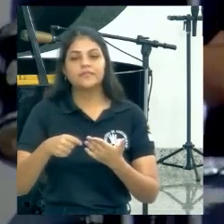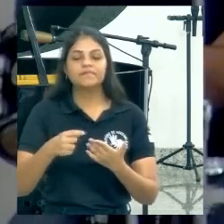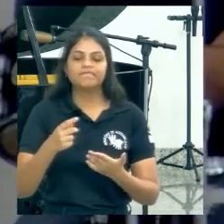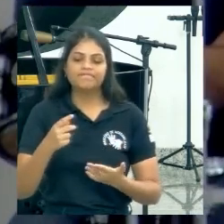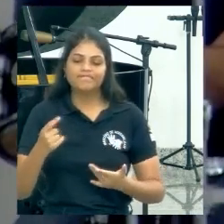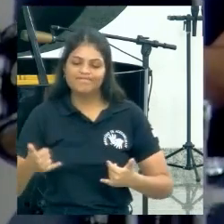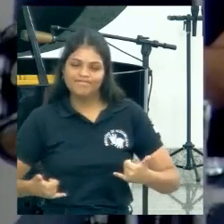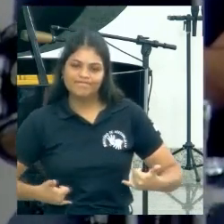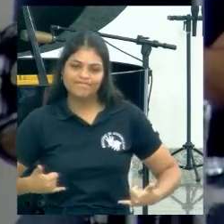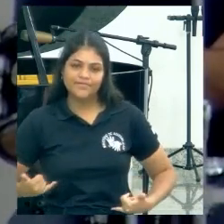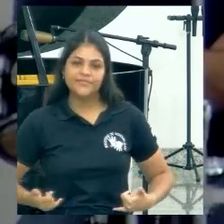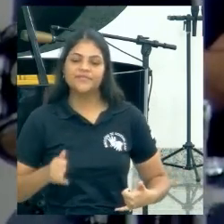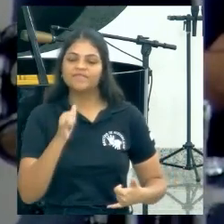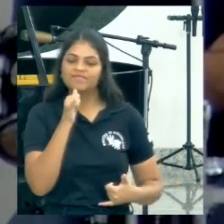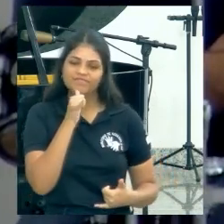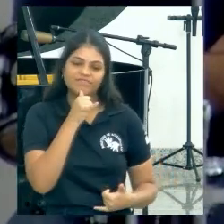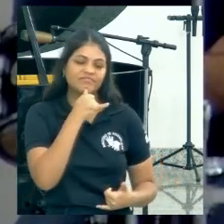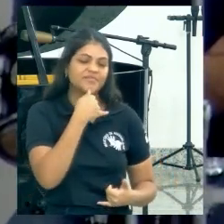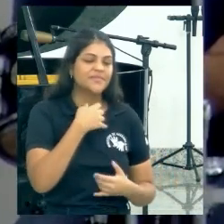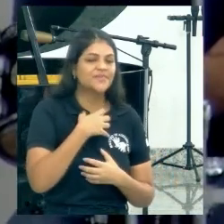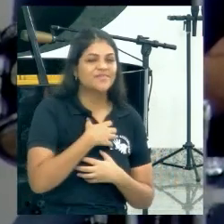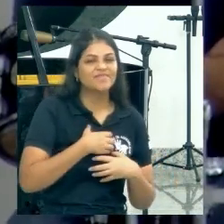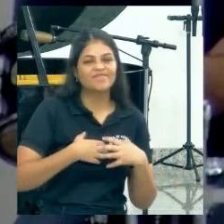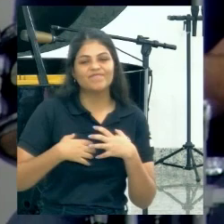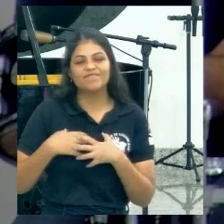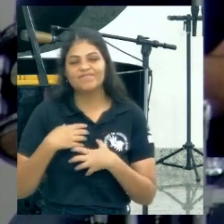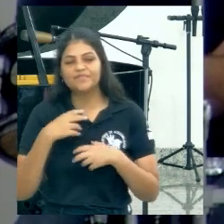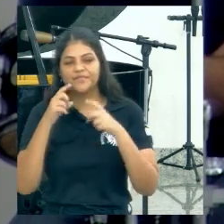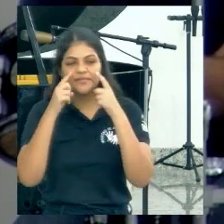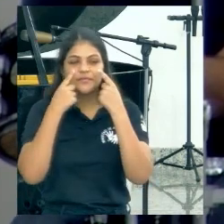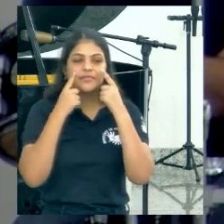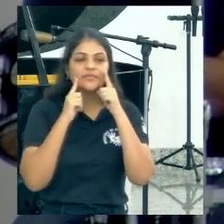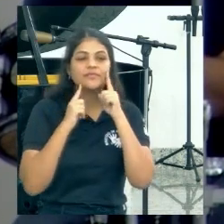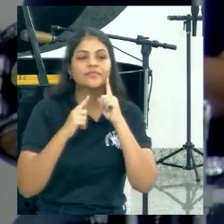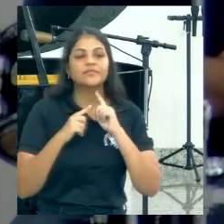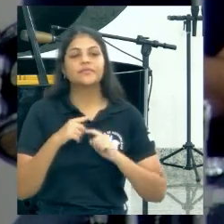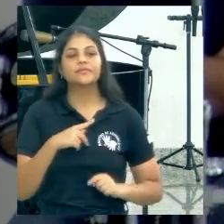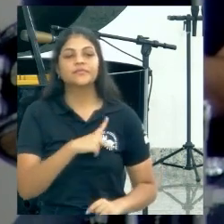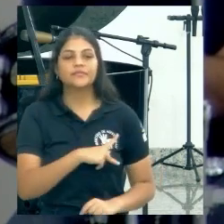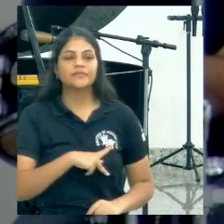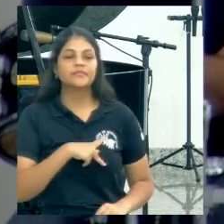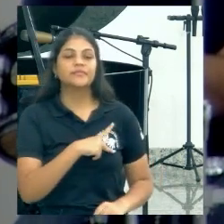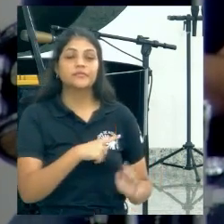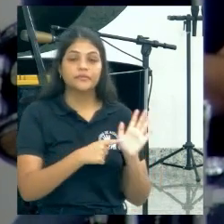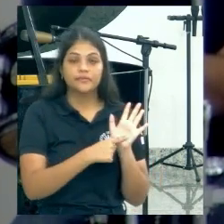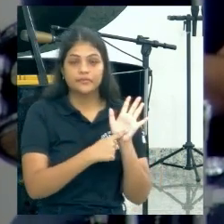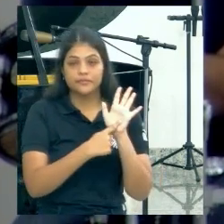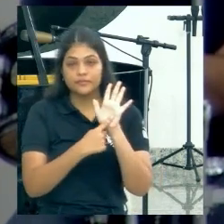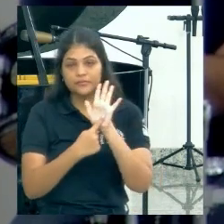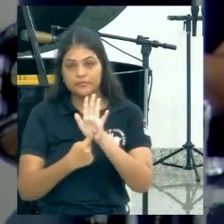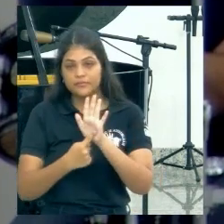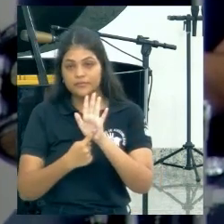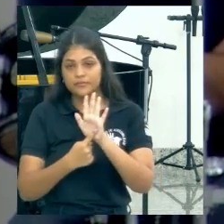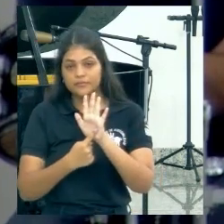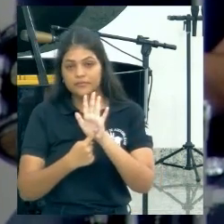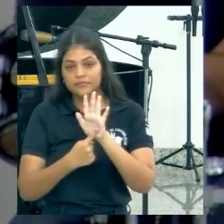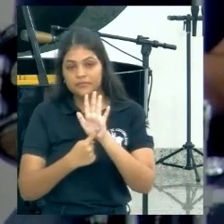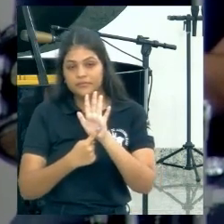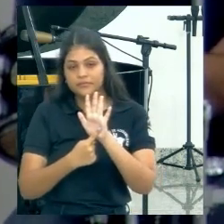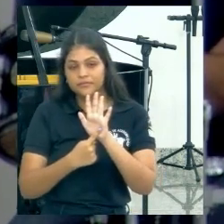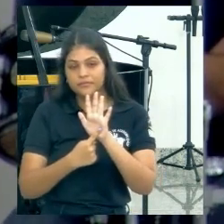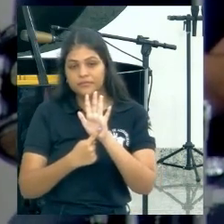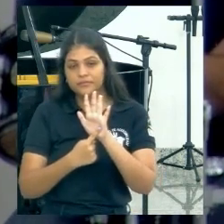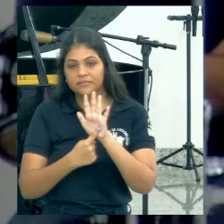com tristeza, mesmo com angústia, com lágrimas. Paulo, ele percebeu que estava sendo tratado sem amor por